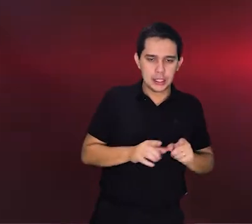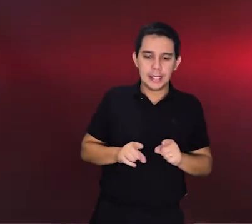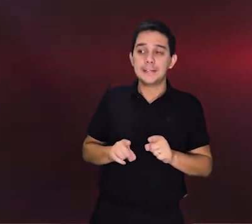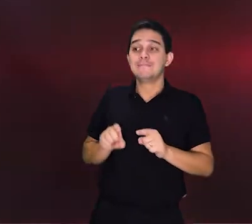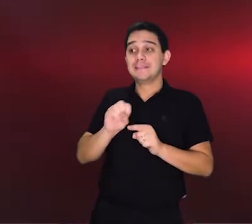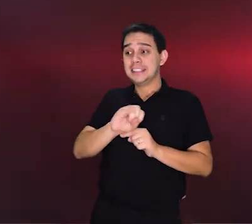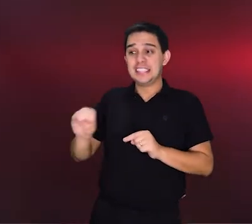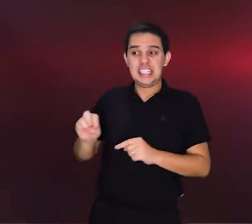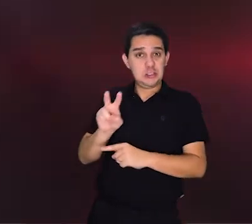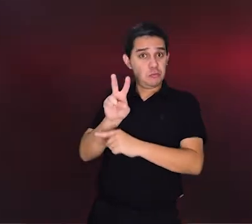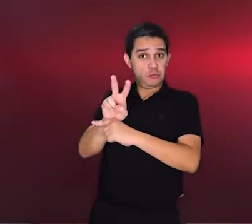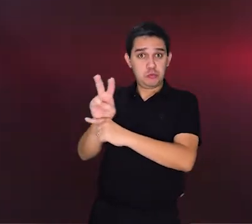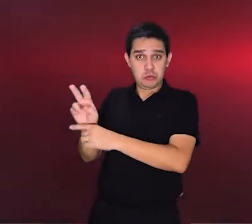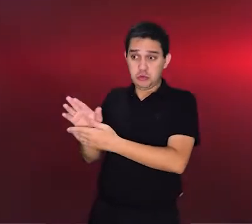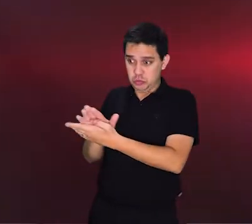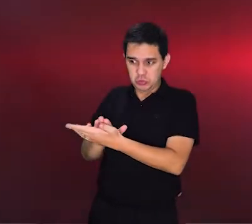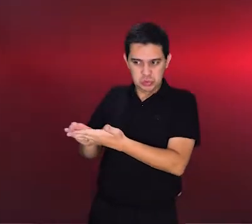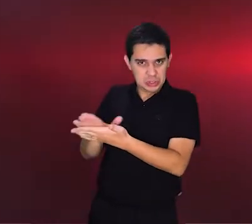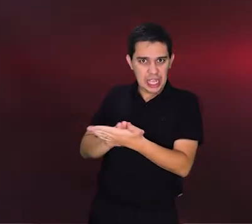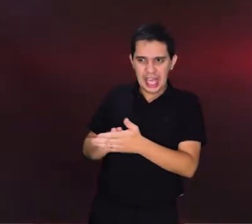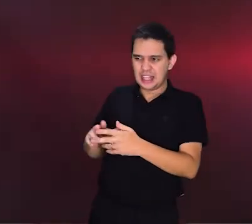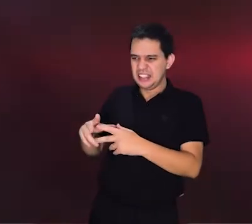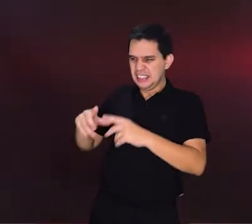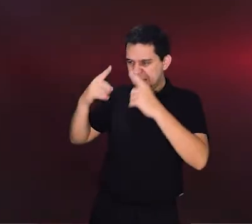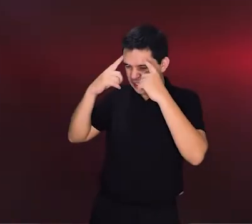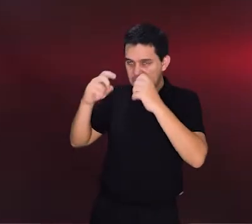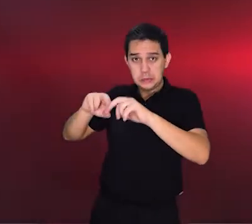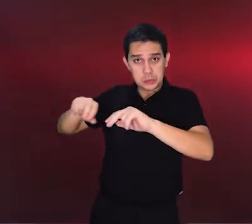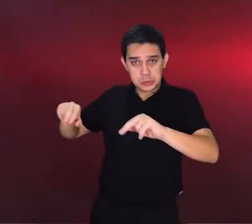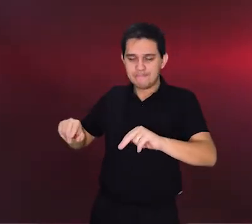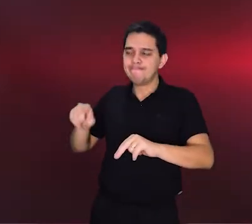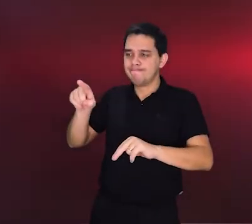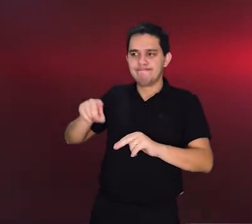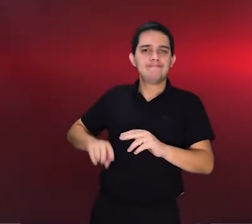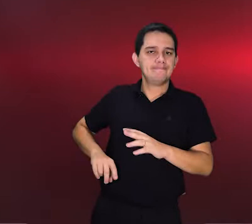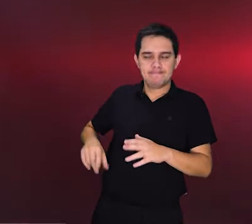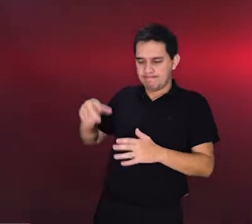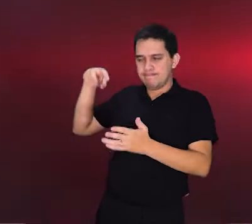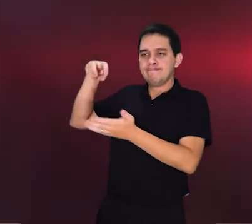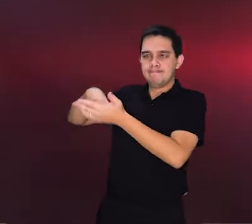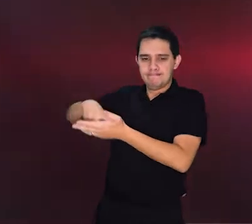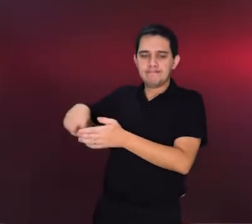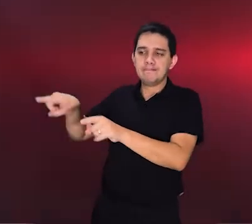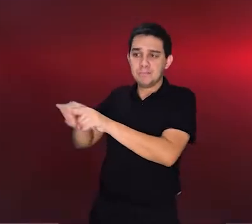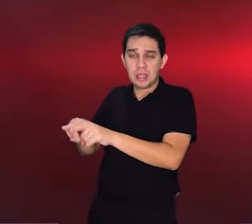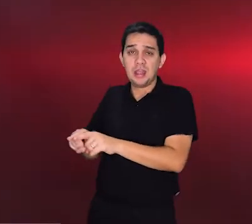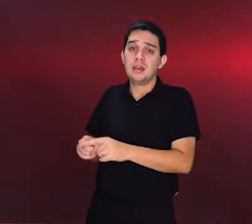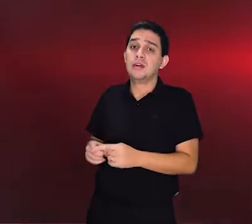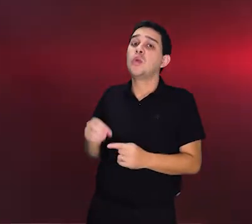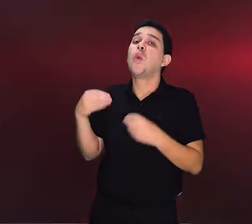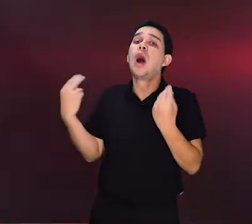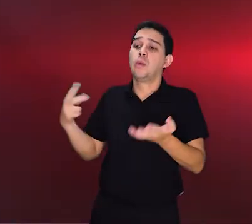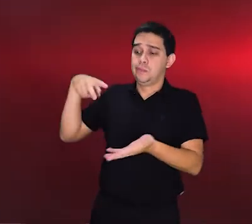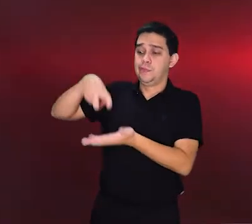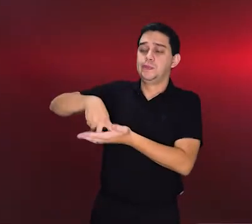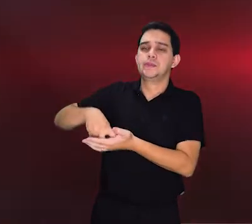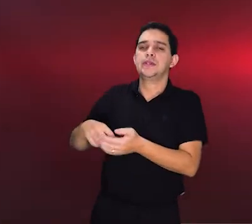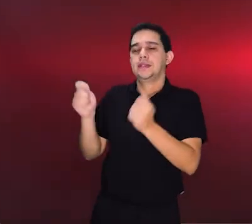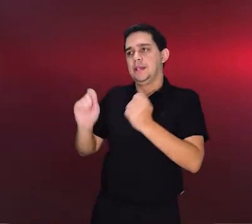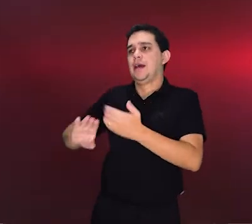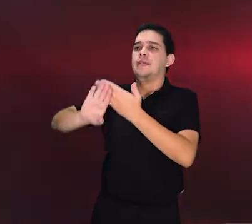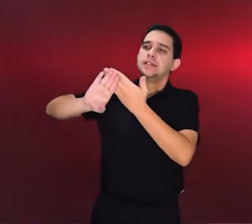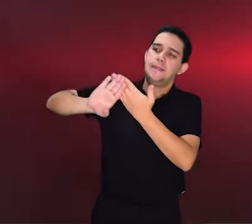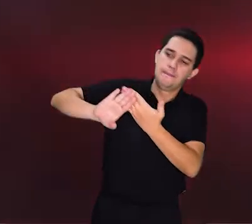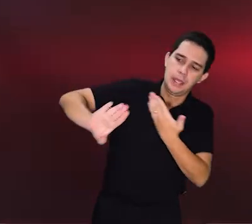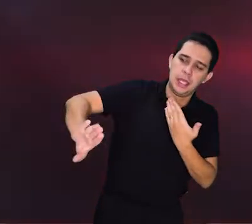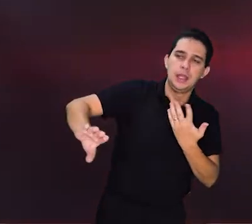sem prejuízo das responsabilizações civis e criminais dos seus dirigentes. E aí ele traz possibilidade de afastamento provisório,